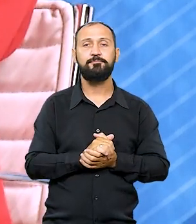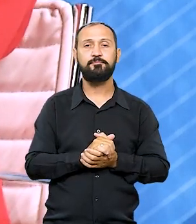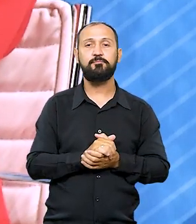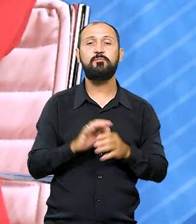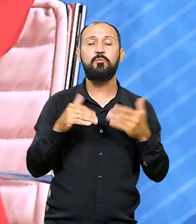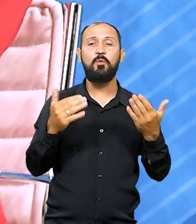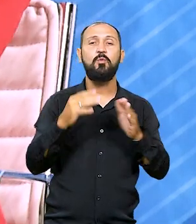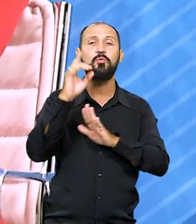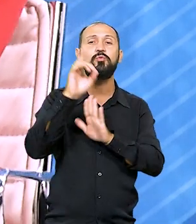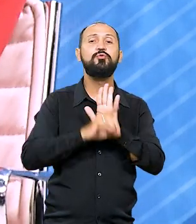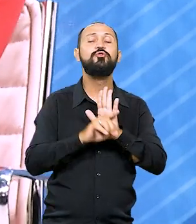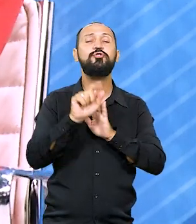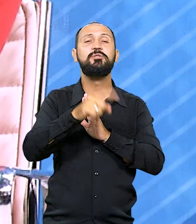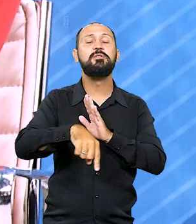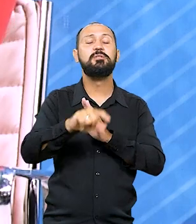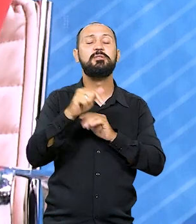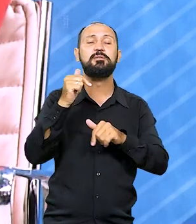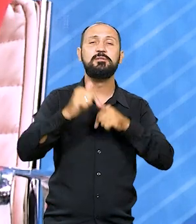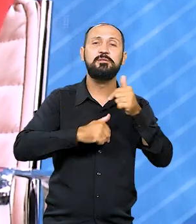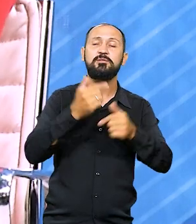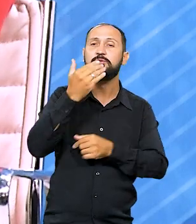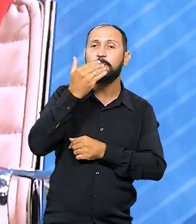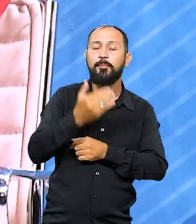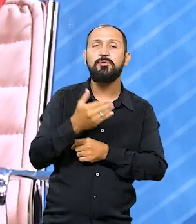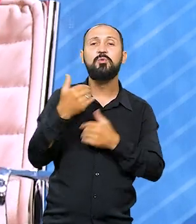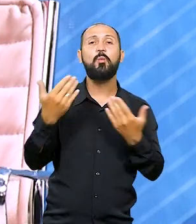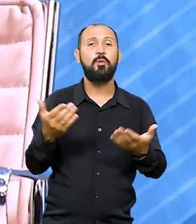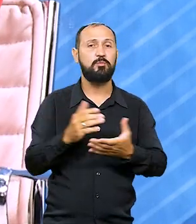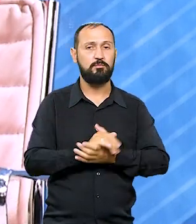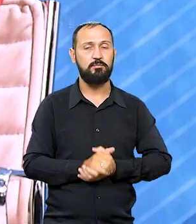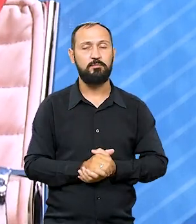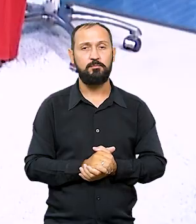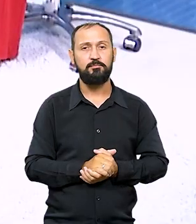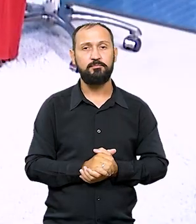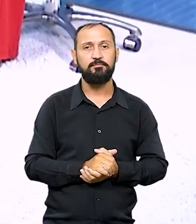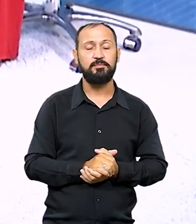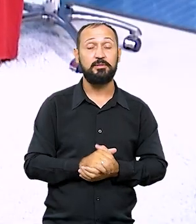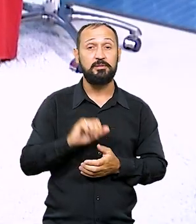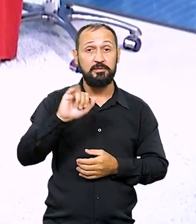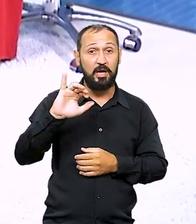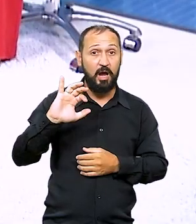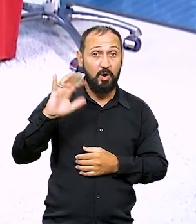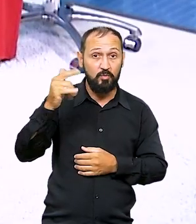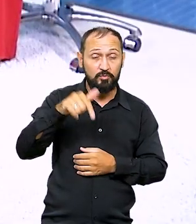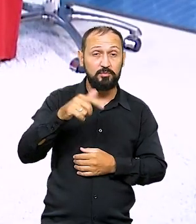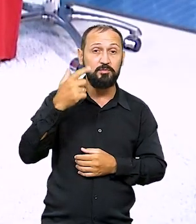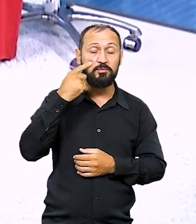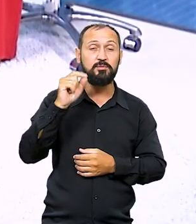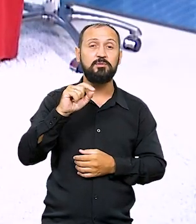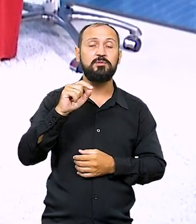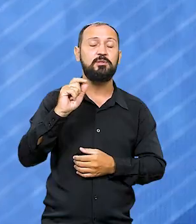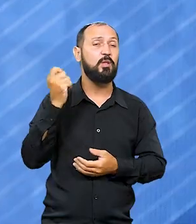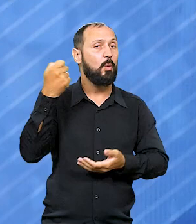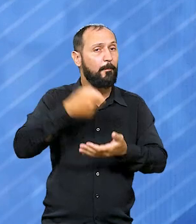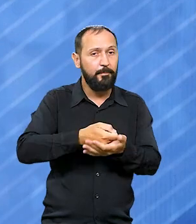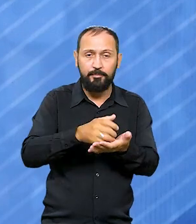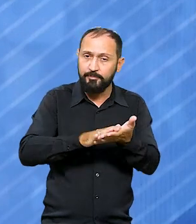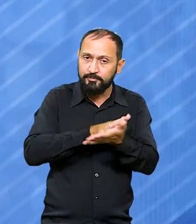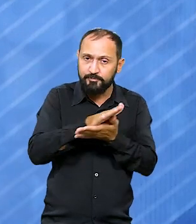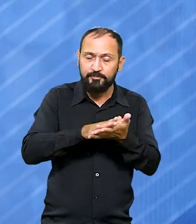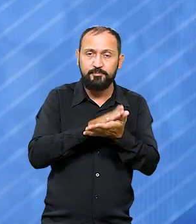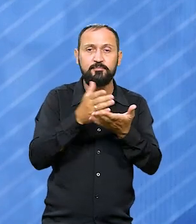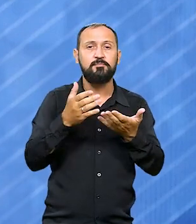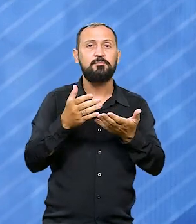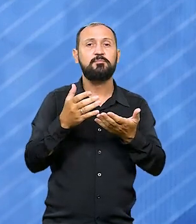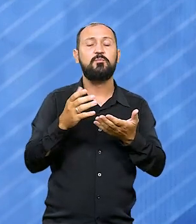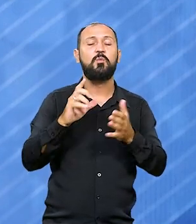né? Qual que é o direito desse trabalhador de requerer? Na eventualidade do empregador